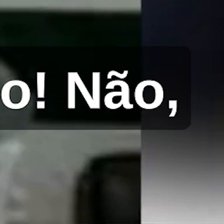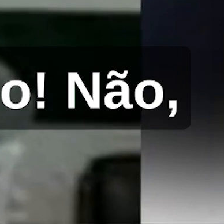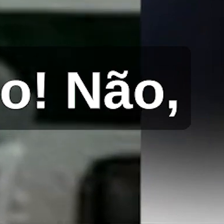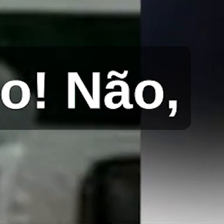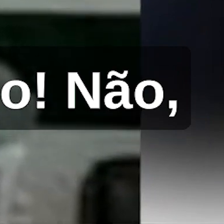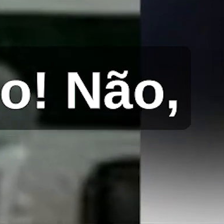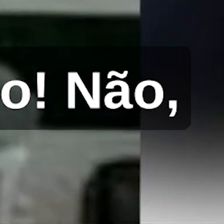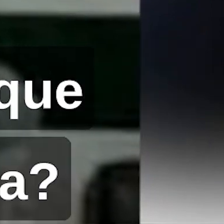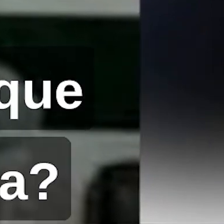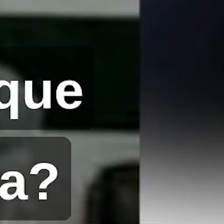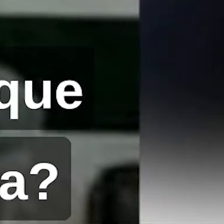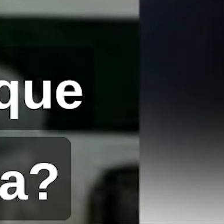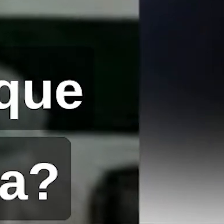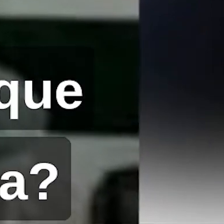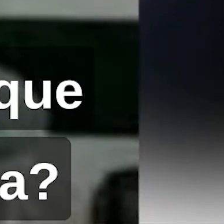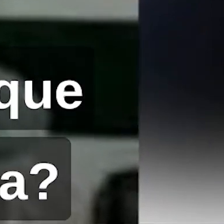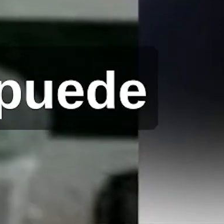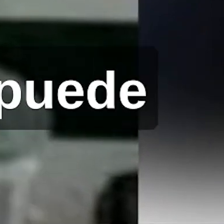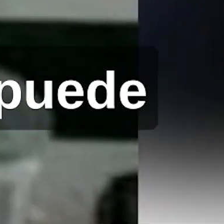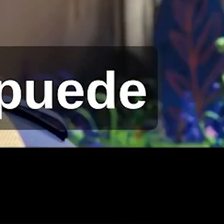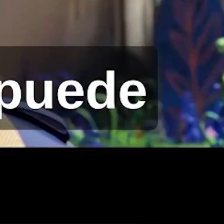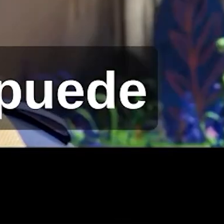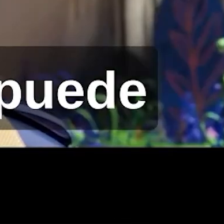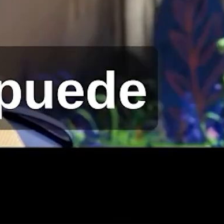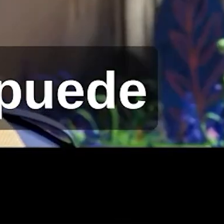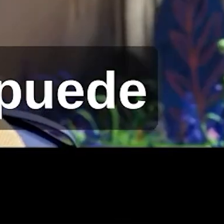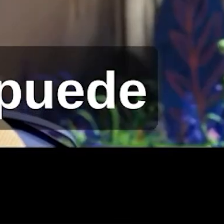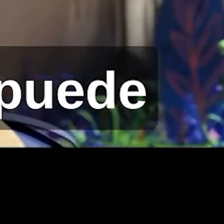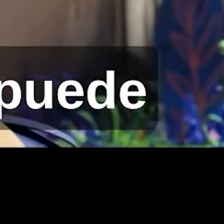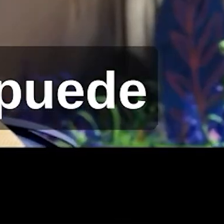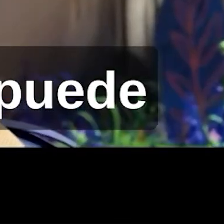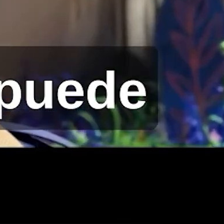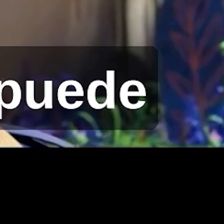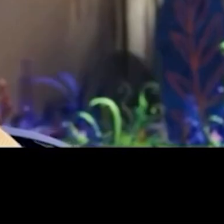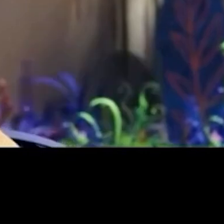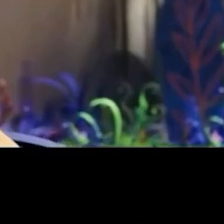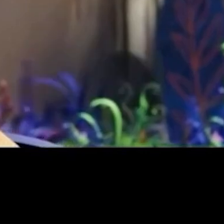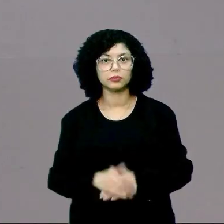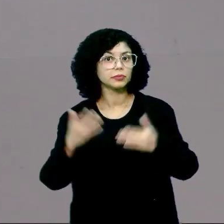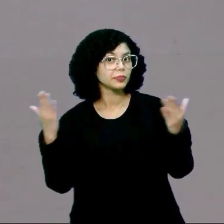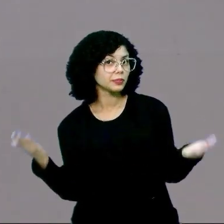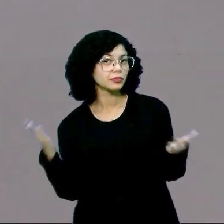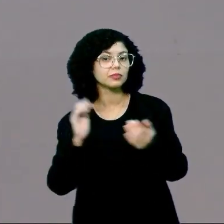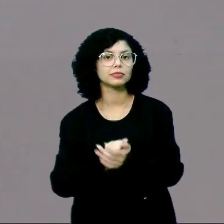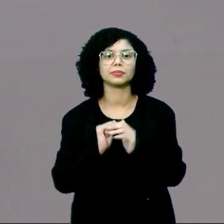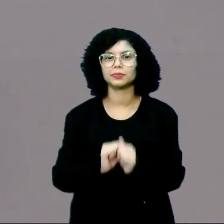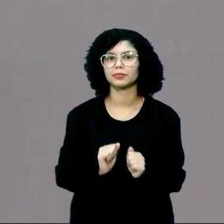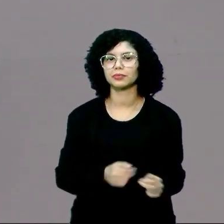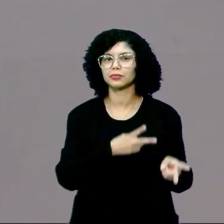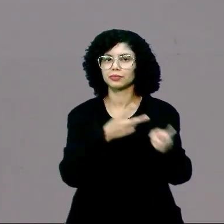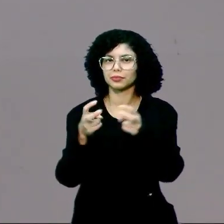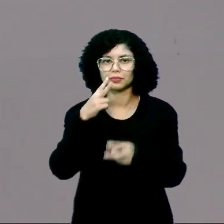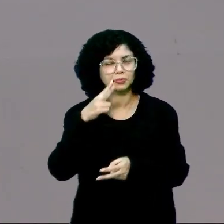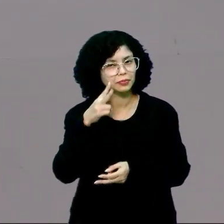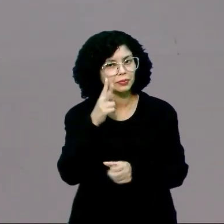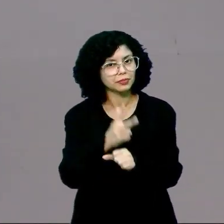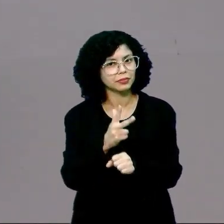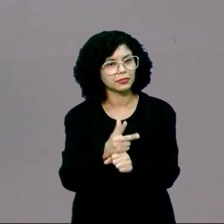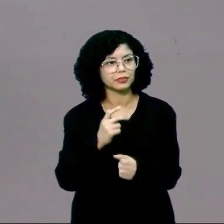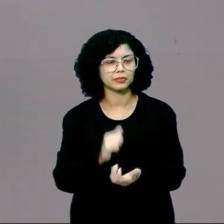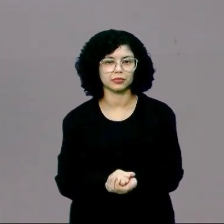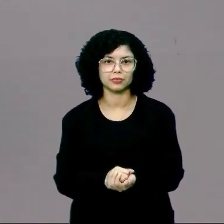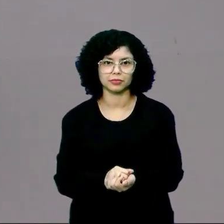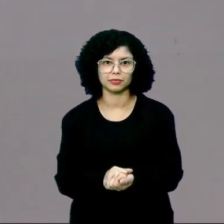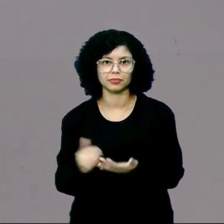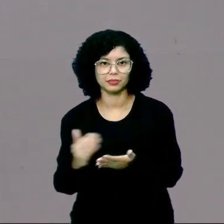amigo, no. Un celu internado, loco. ¿Qué le habrá pasado? Con eso hasta un hombre adulto puede llorar. Então vocês puderam ver aí no vídeo, galera,